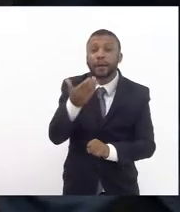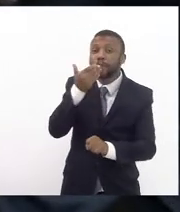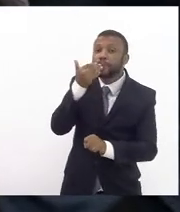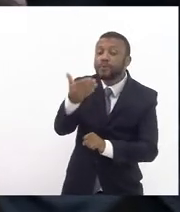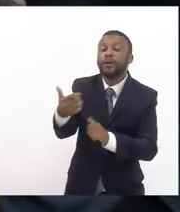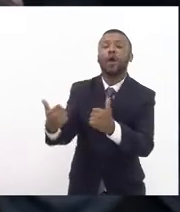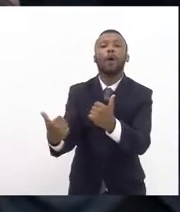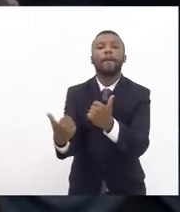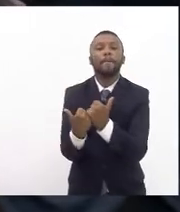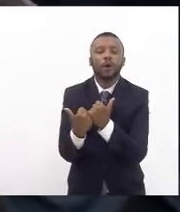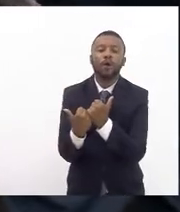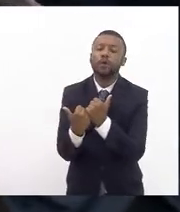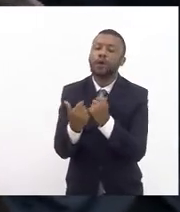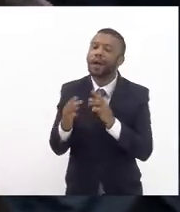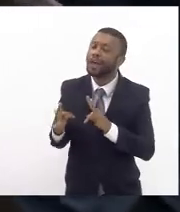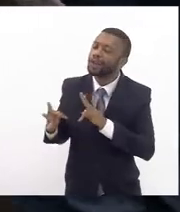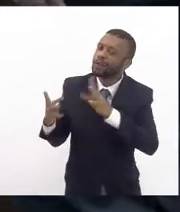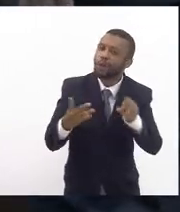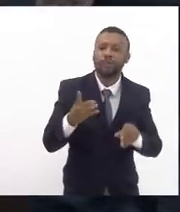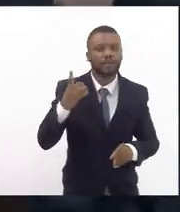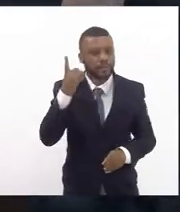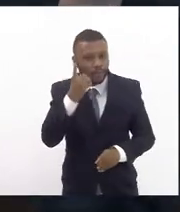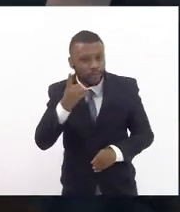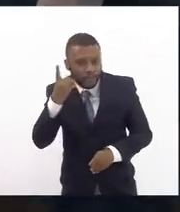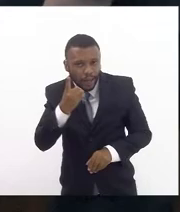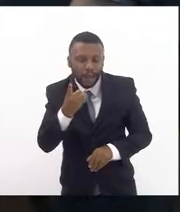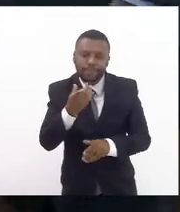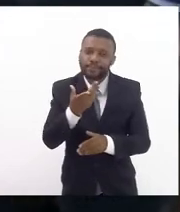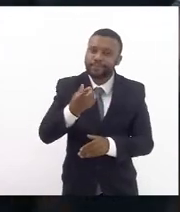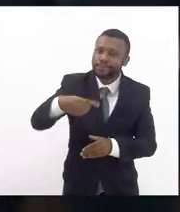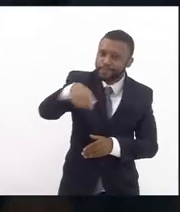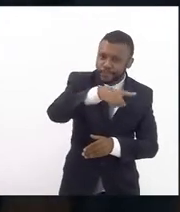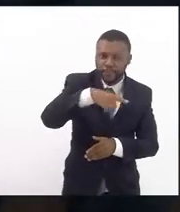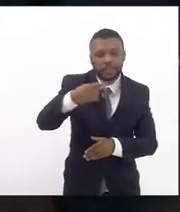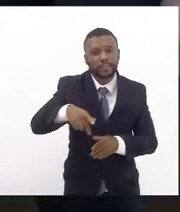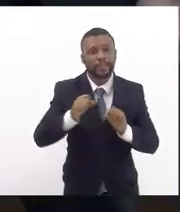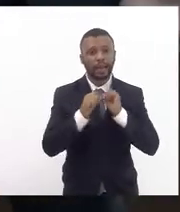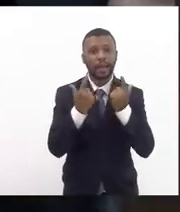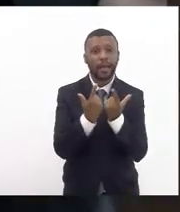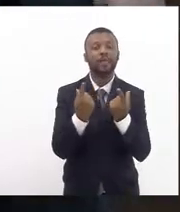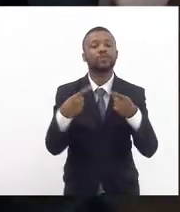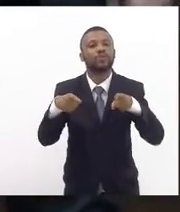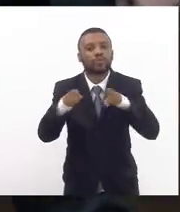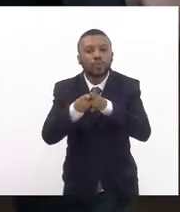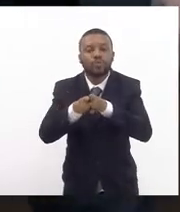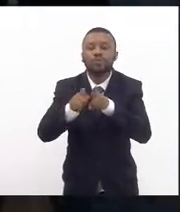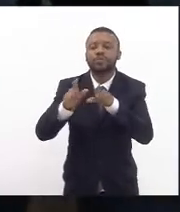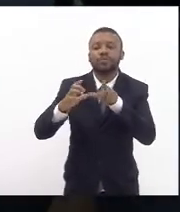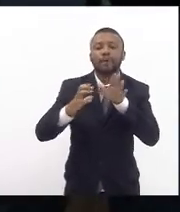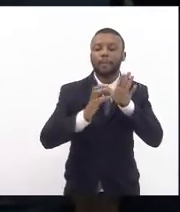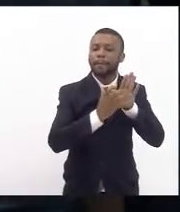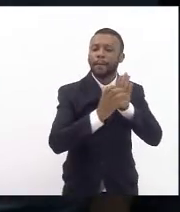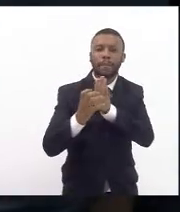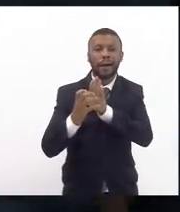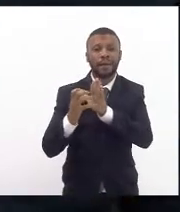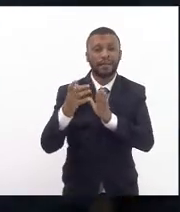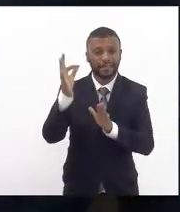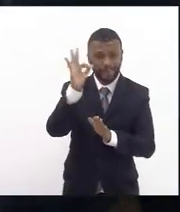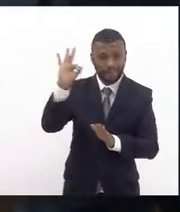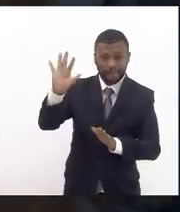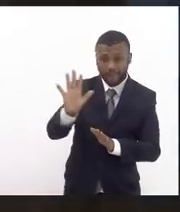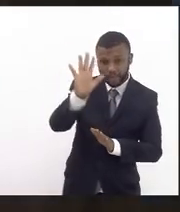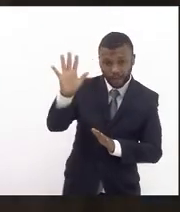apoio a todos os deputados e deputadas dessa casa, juntamente com suas bancadas federais, para que possamos